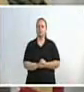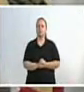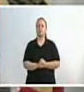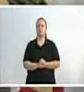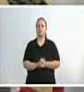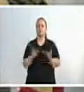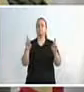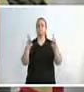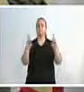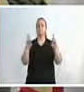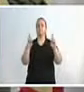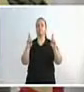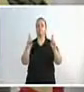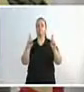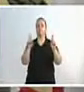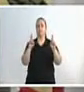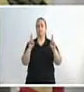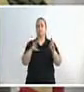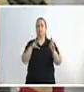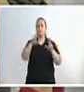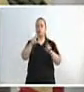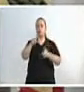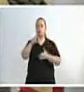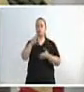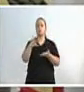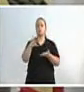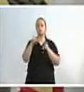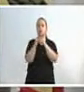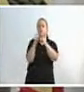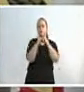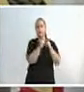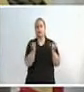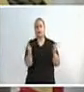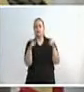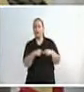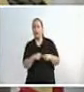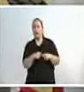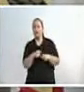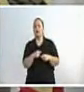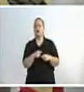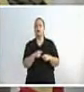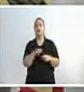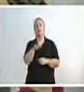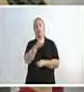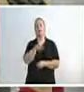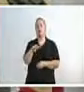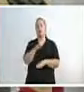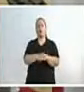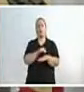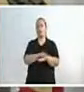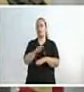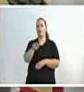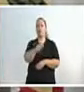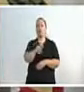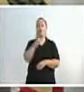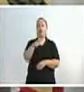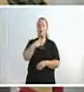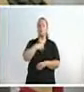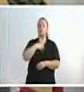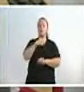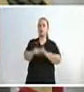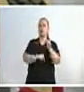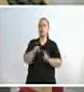Oxalá se todas as entidades que tivessem condições fizesse o mesmo. É uma forma de pressionar,